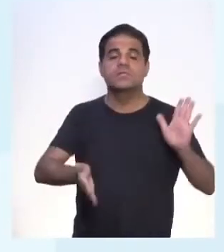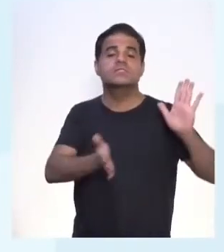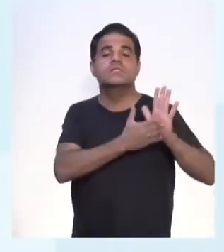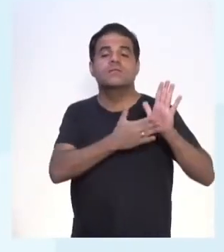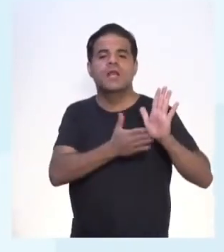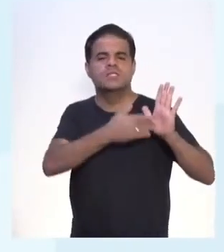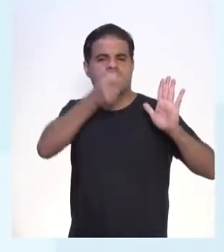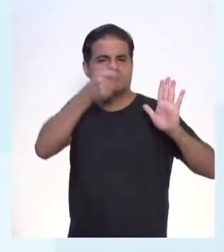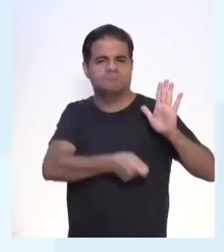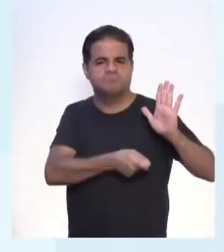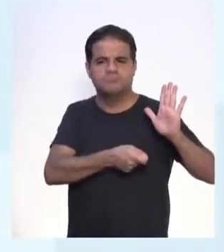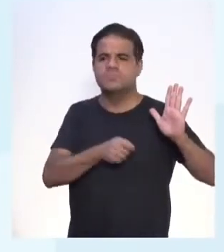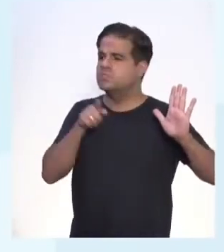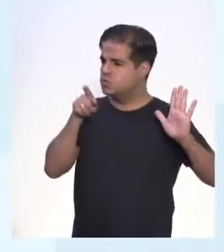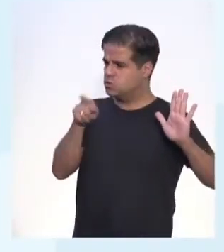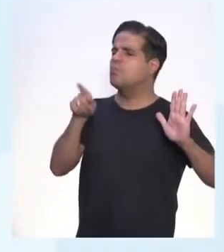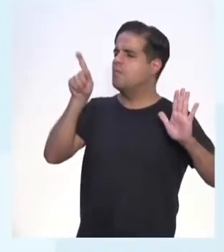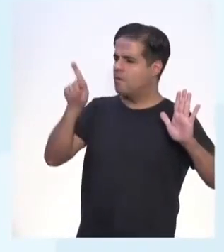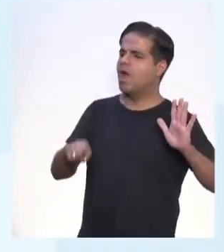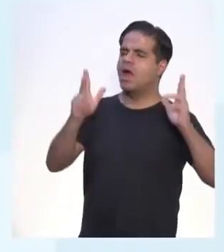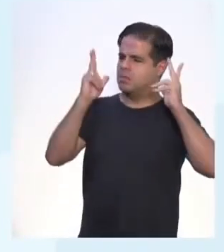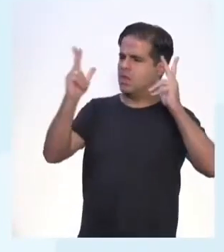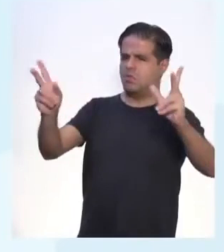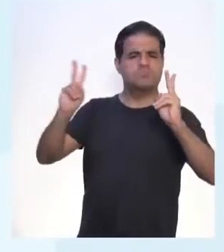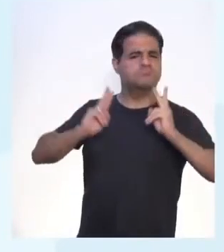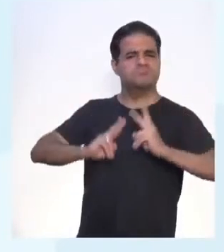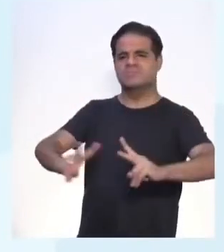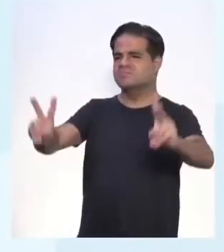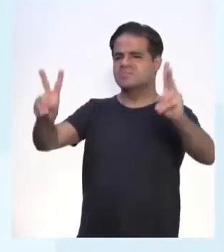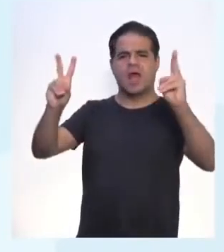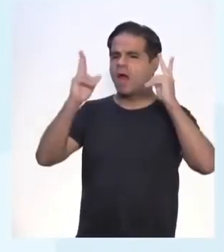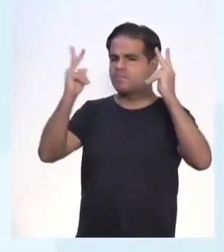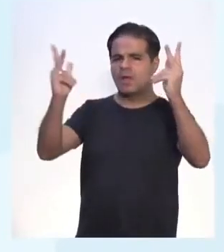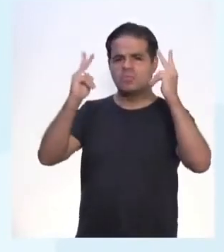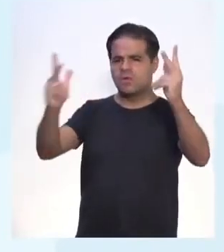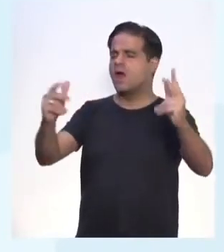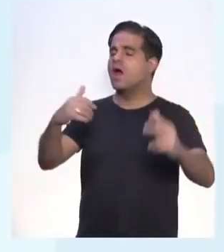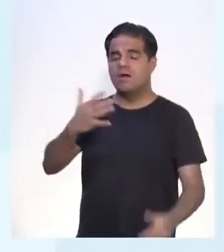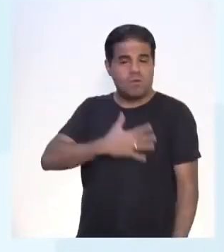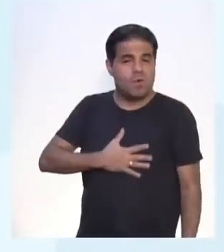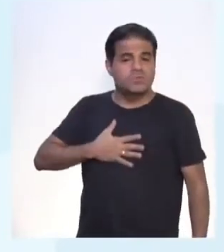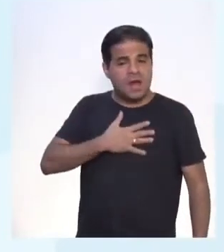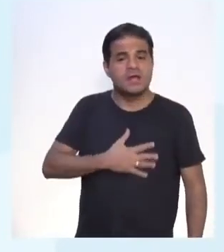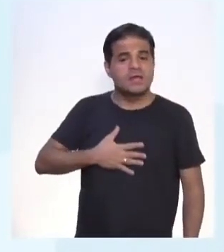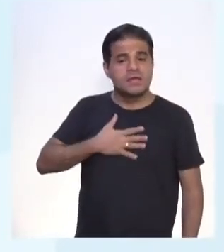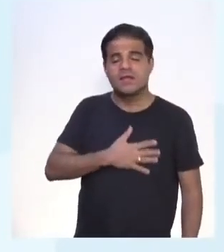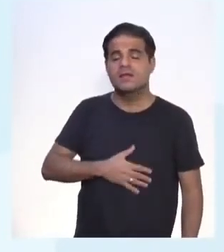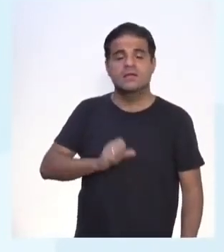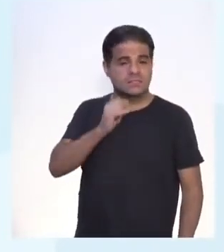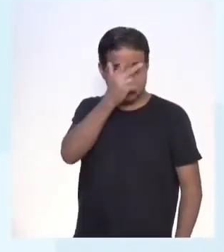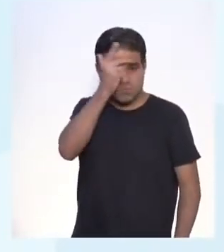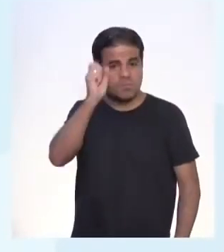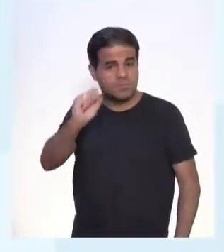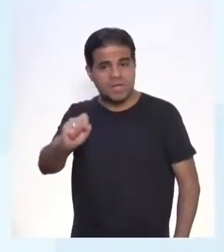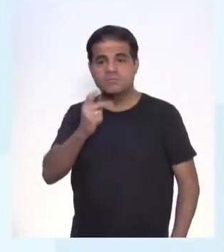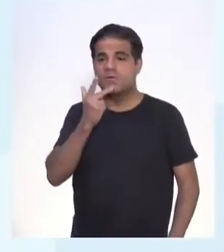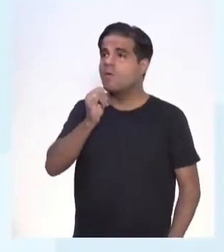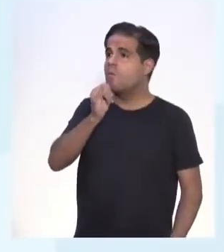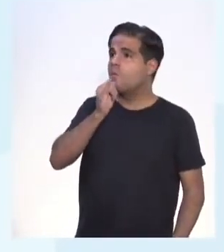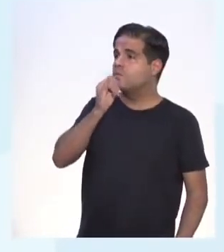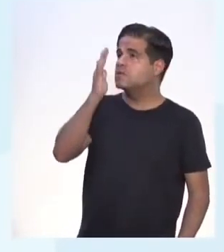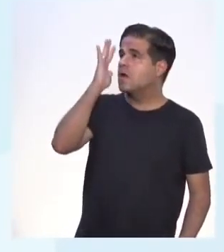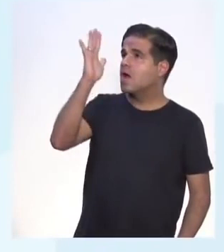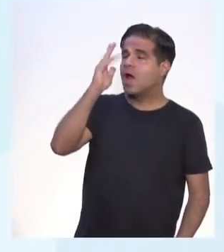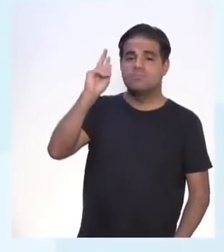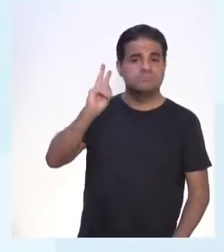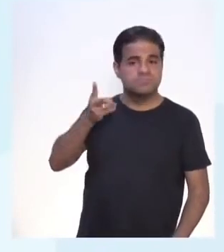estabelecer, isso é natural, sempre foi assim. Eu gostaria até que alguém se pudesse pensar em um exemplo de algo que